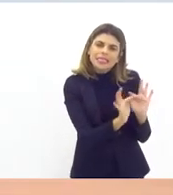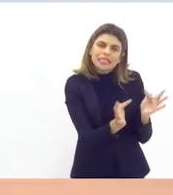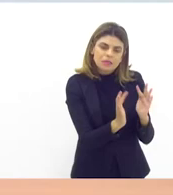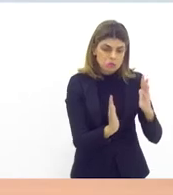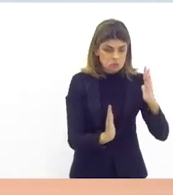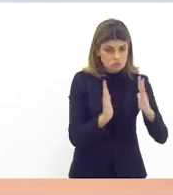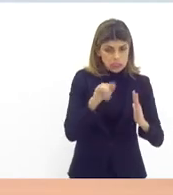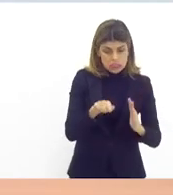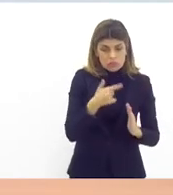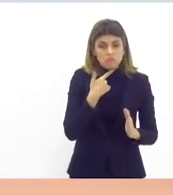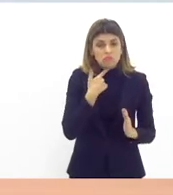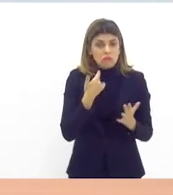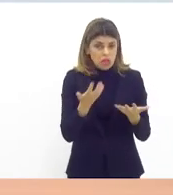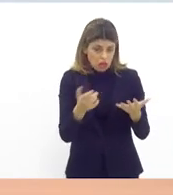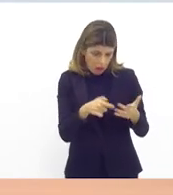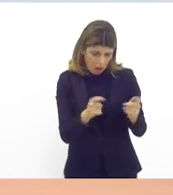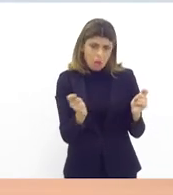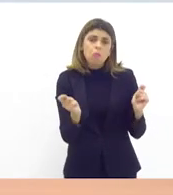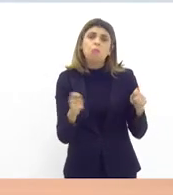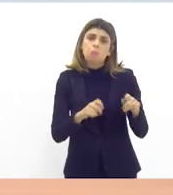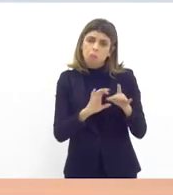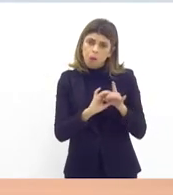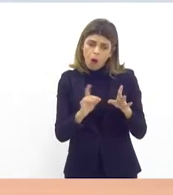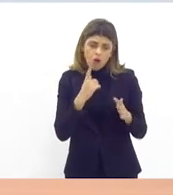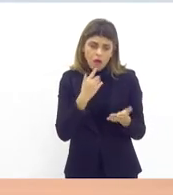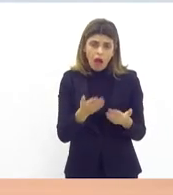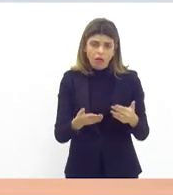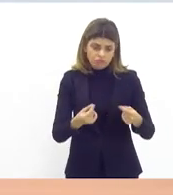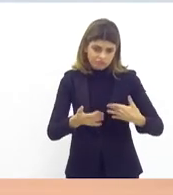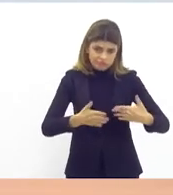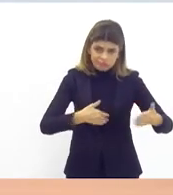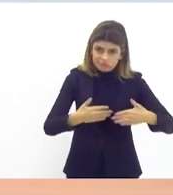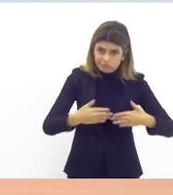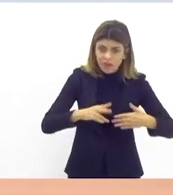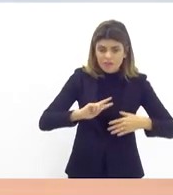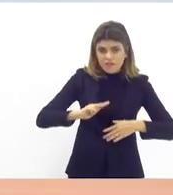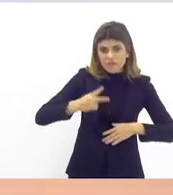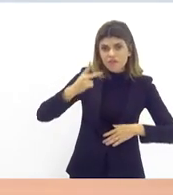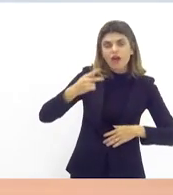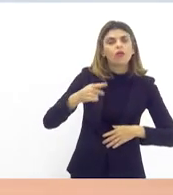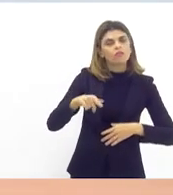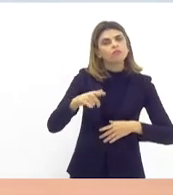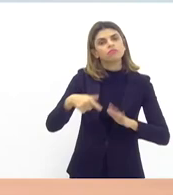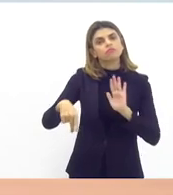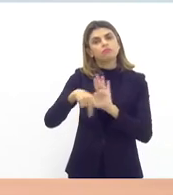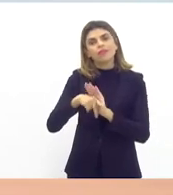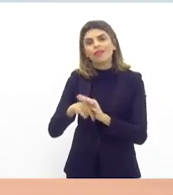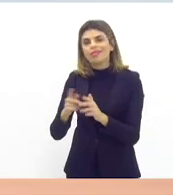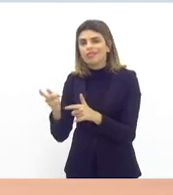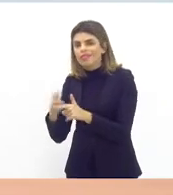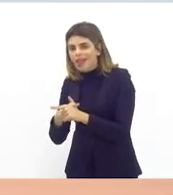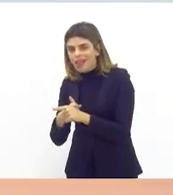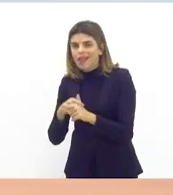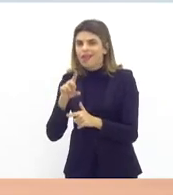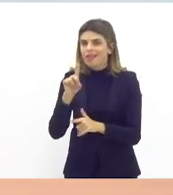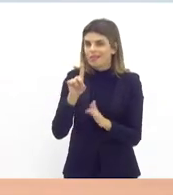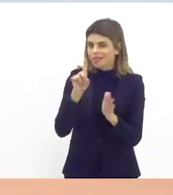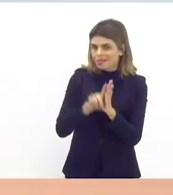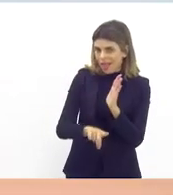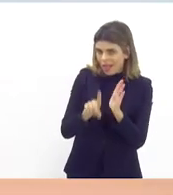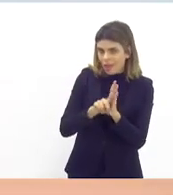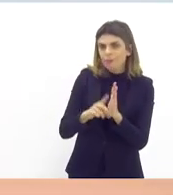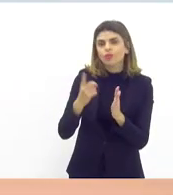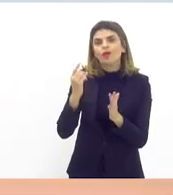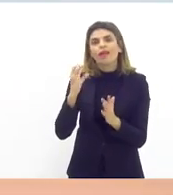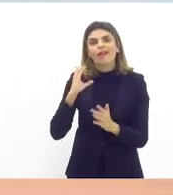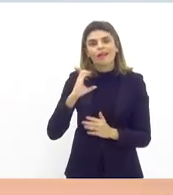ela quiser, ela pode deixar de recolher o IBS sobre o faturamento e recolher pelo regime normal de débito e crédito. É uma opção. Se ela quiser, ela opta. Se ela